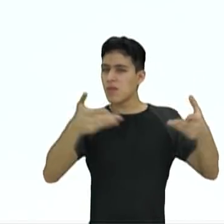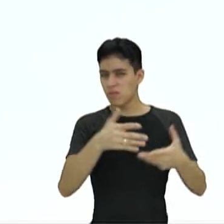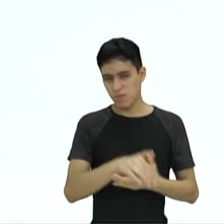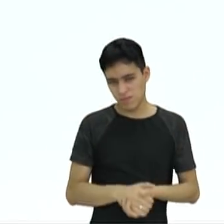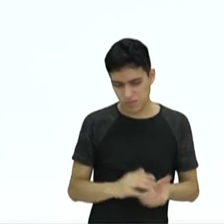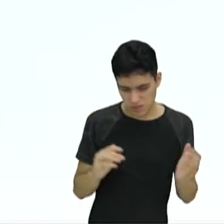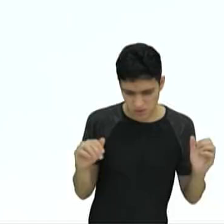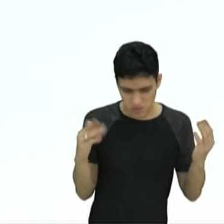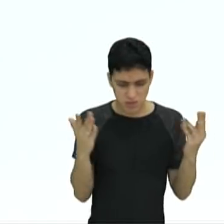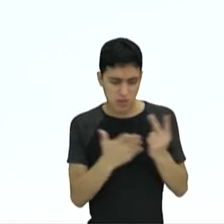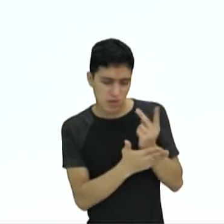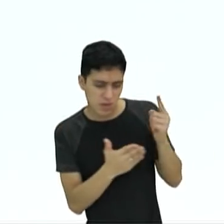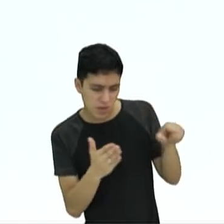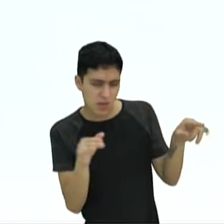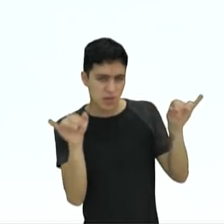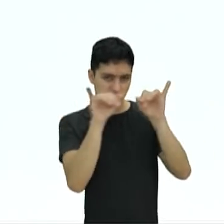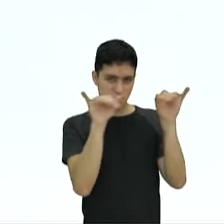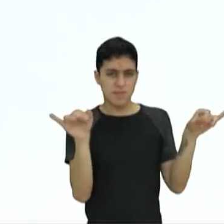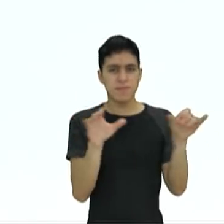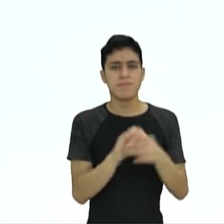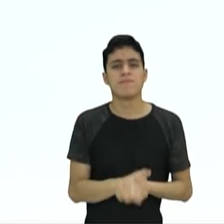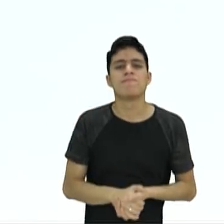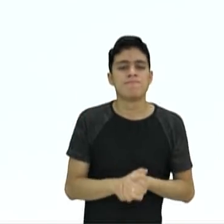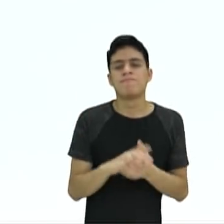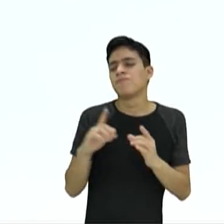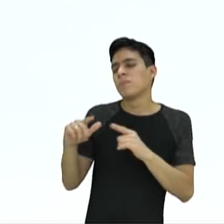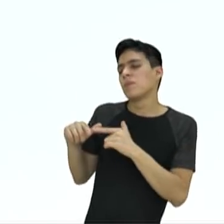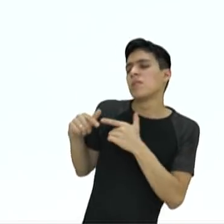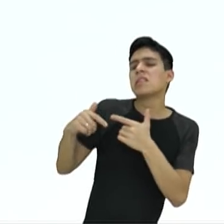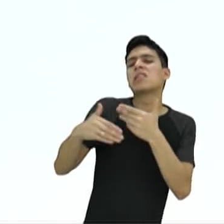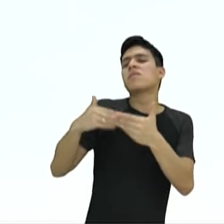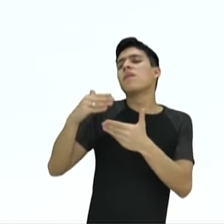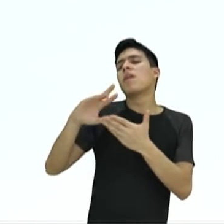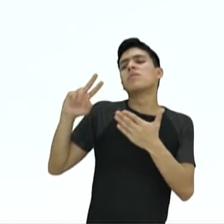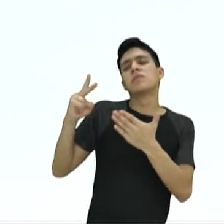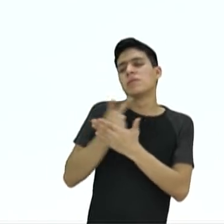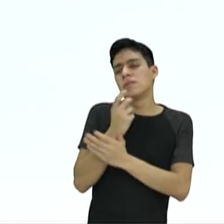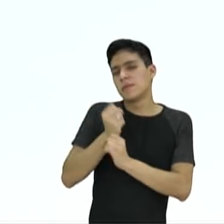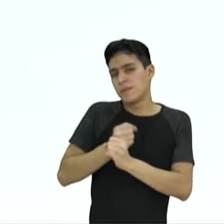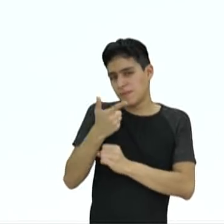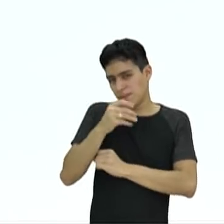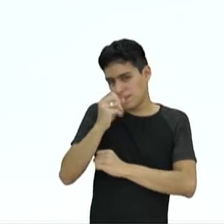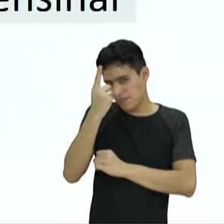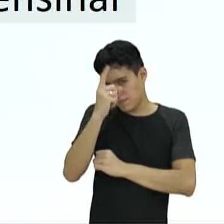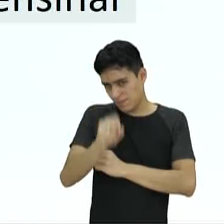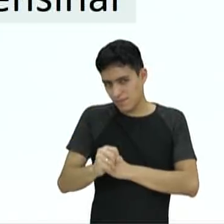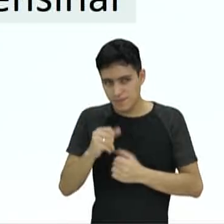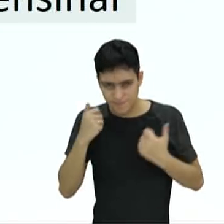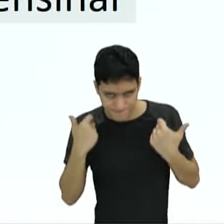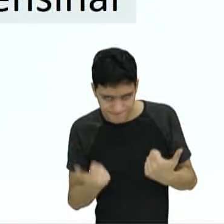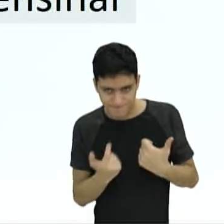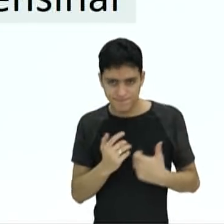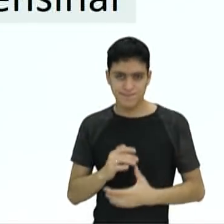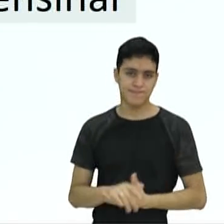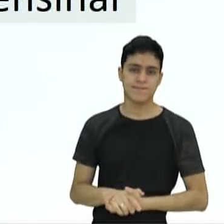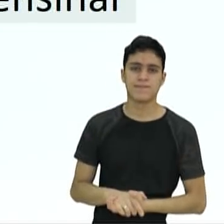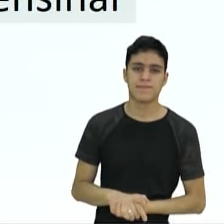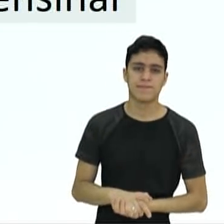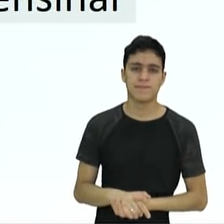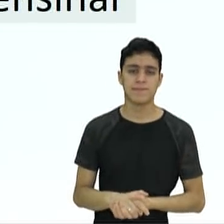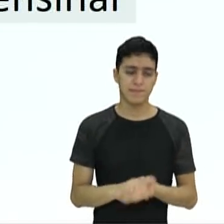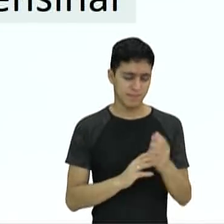essa notícia ocorreu, quando a iniciativa estava acontecendo em 2018.